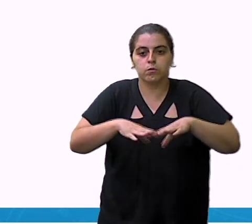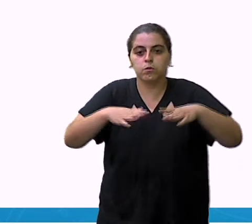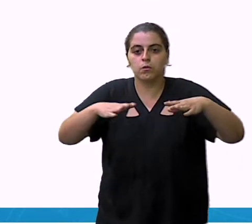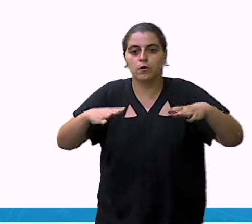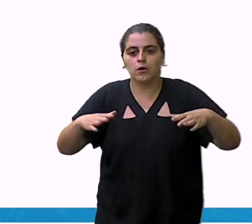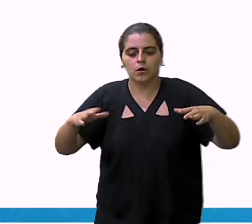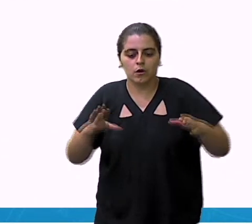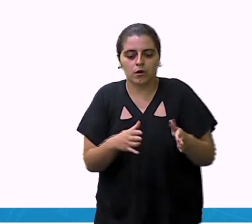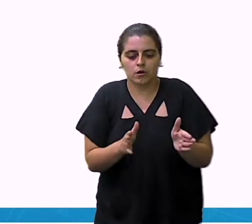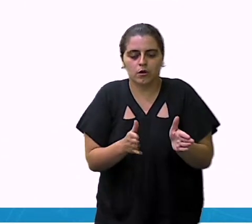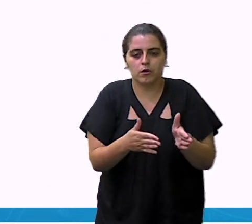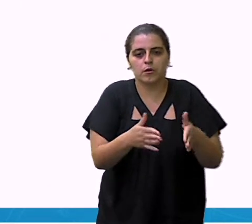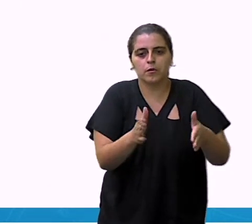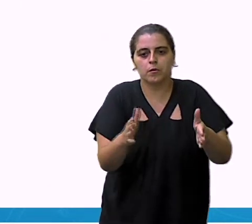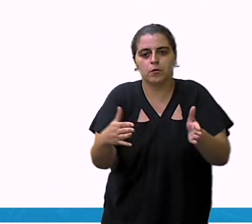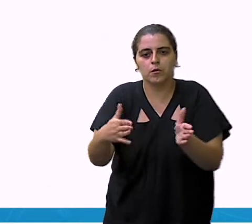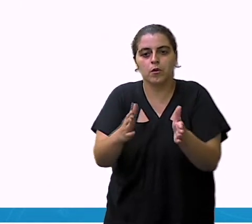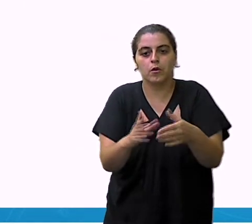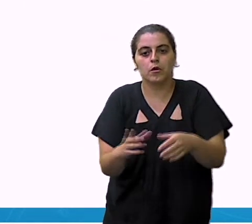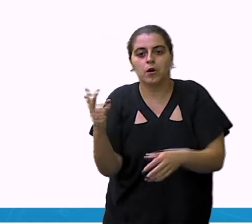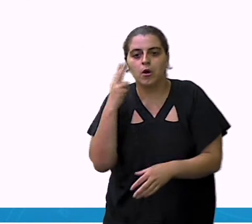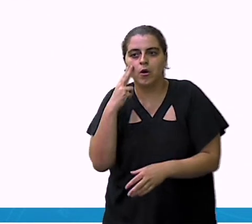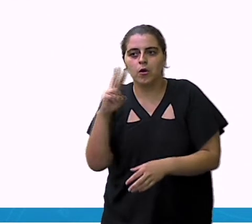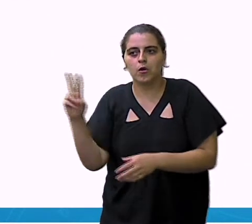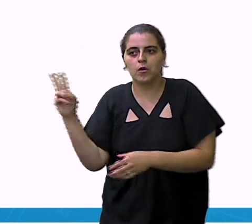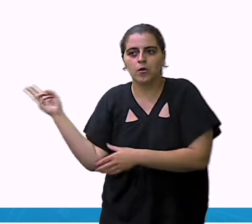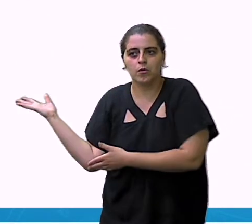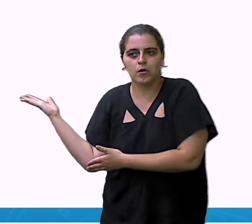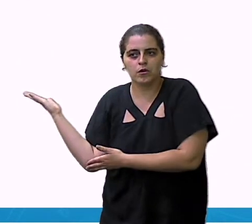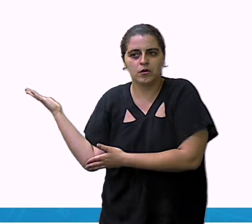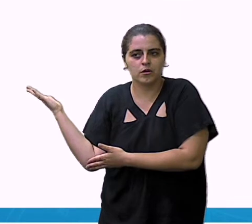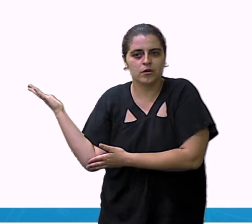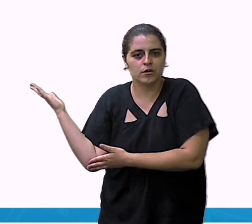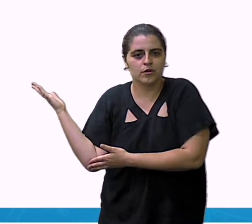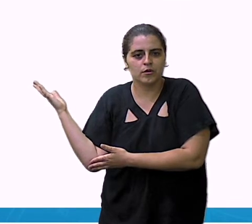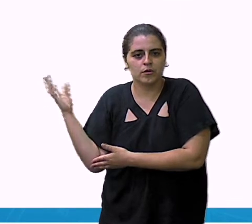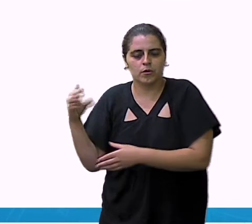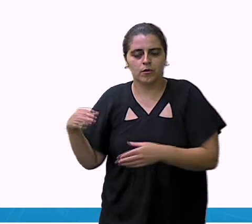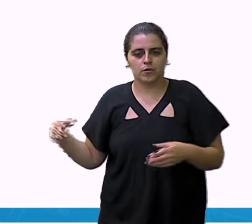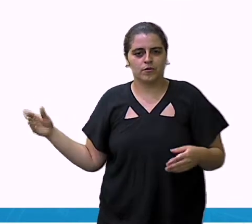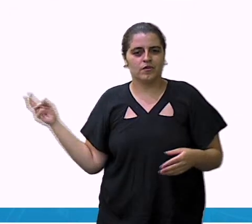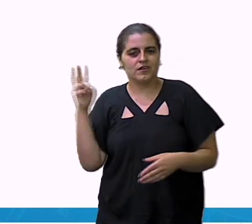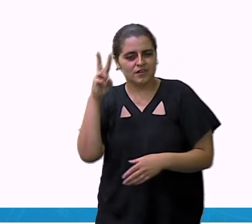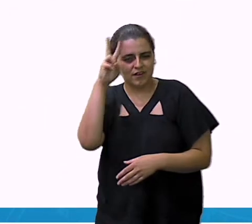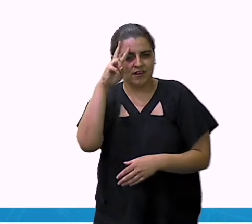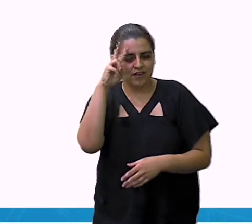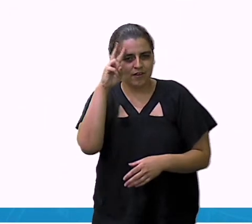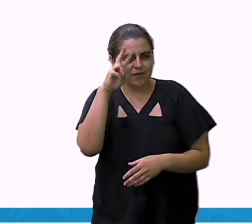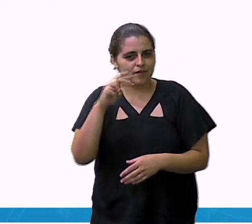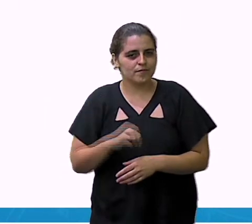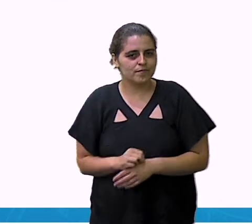uns rios, né, um rio maior e seguir um percurso só, chegar na sua foz.